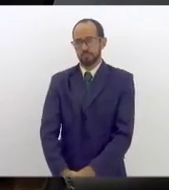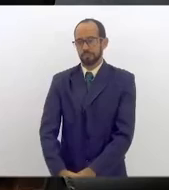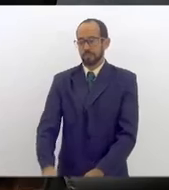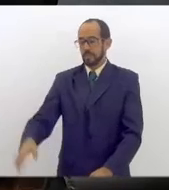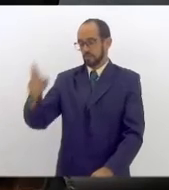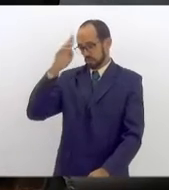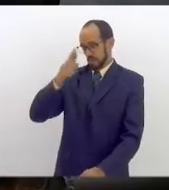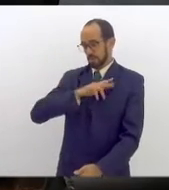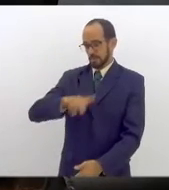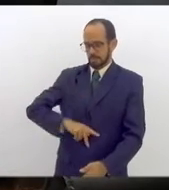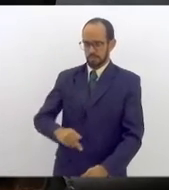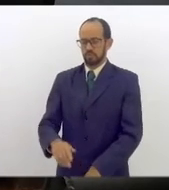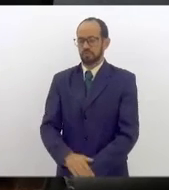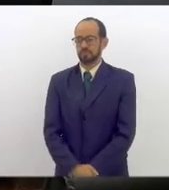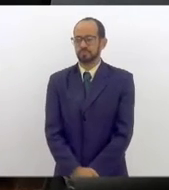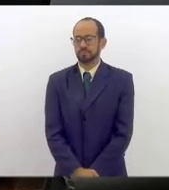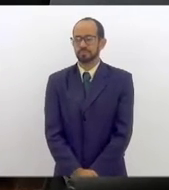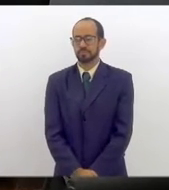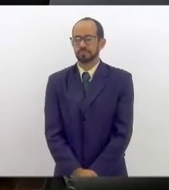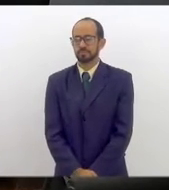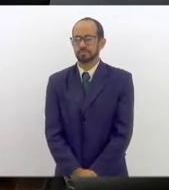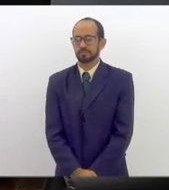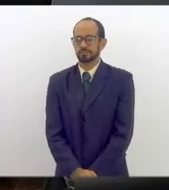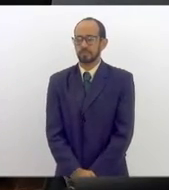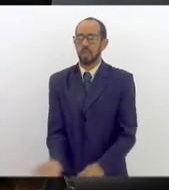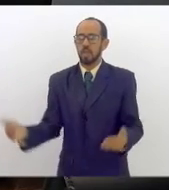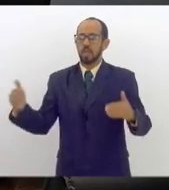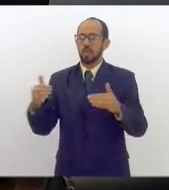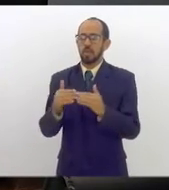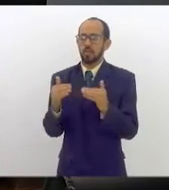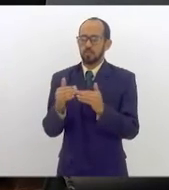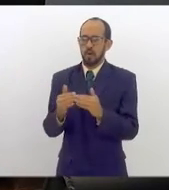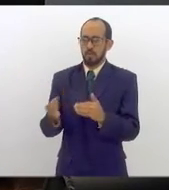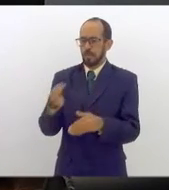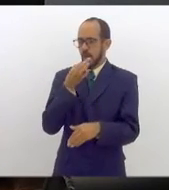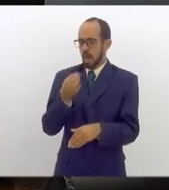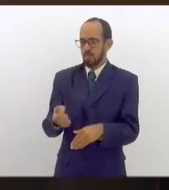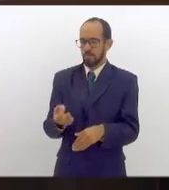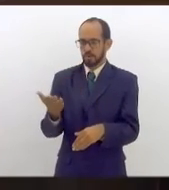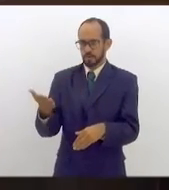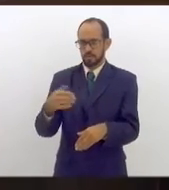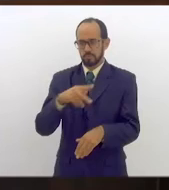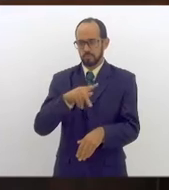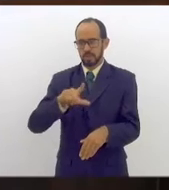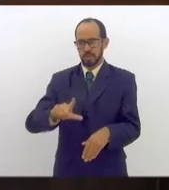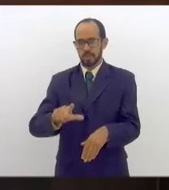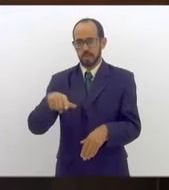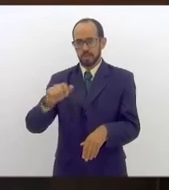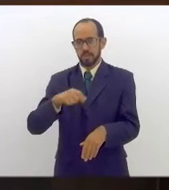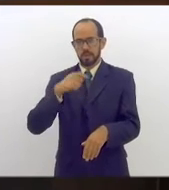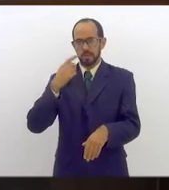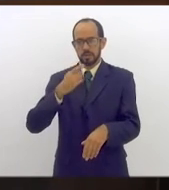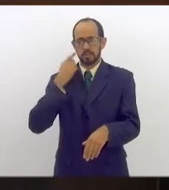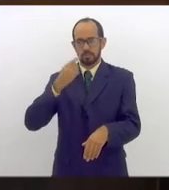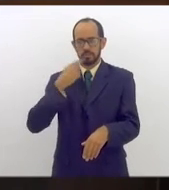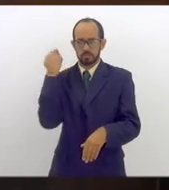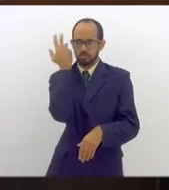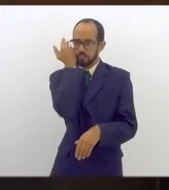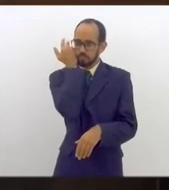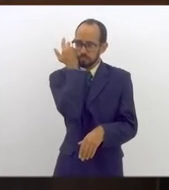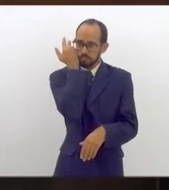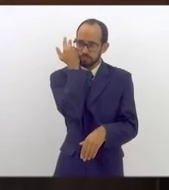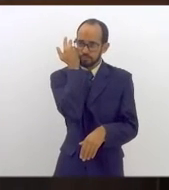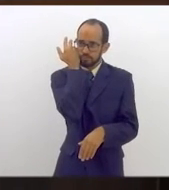Senhora Presidente, coerente com a posição do projeto de lei do deputado Eliomar